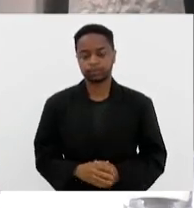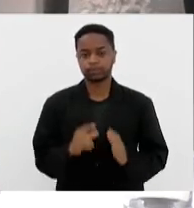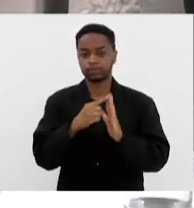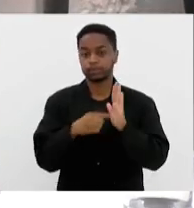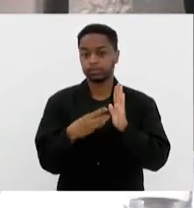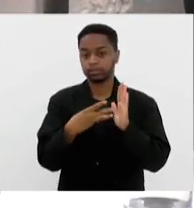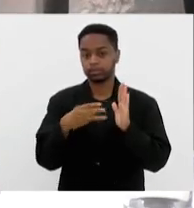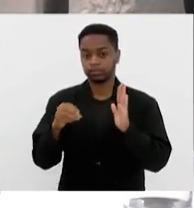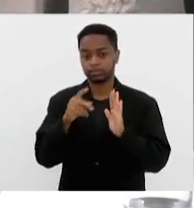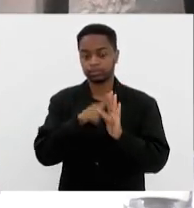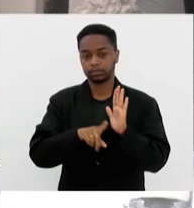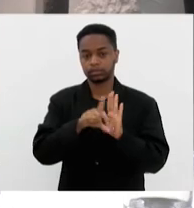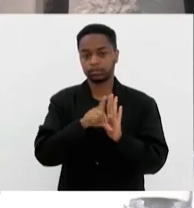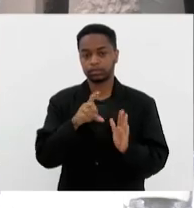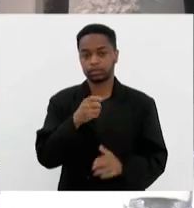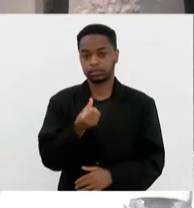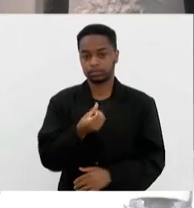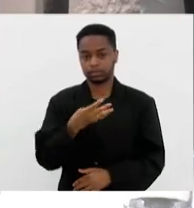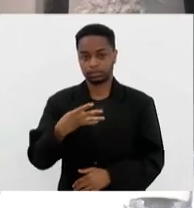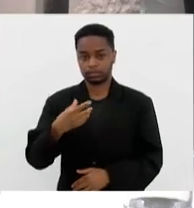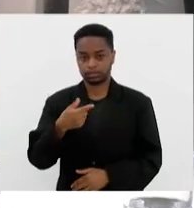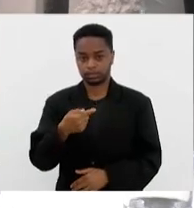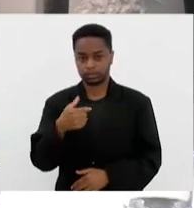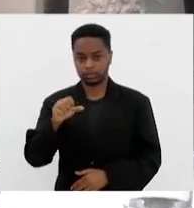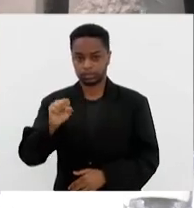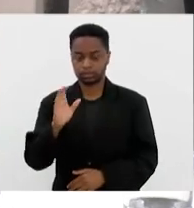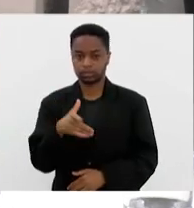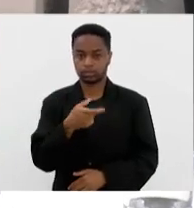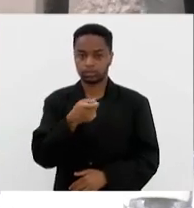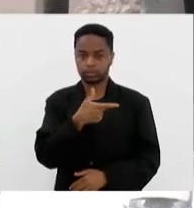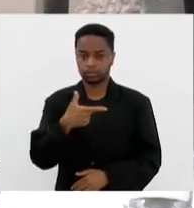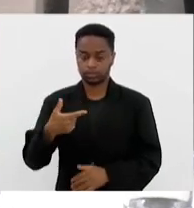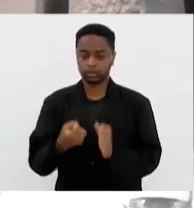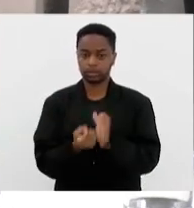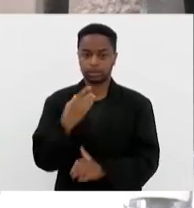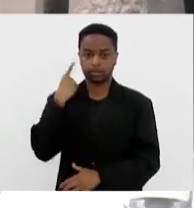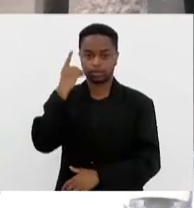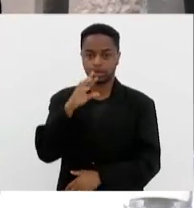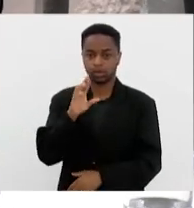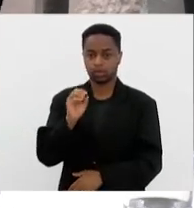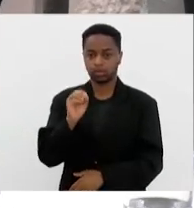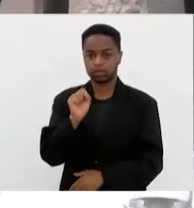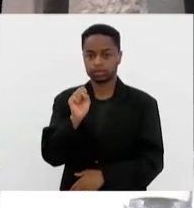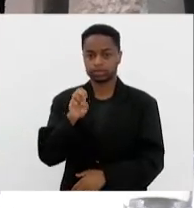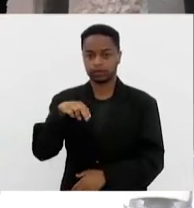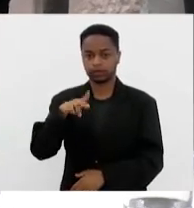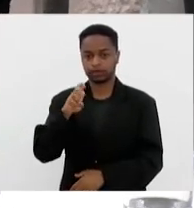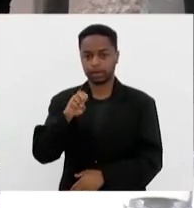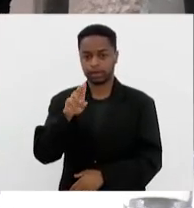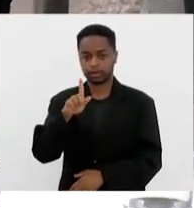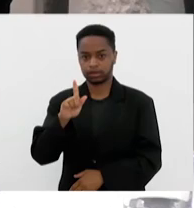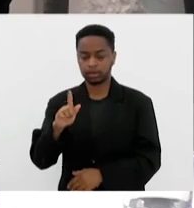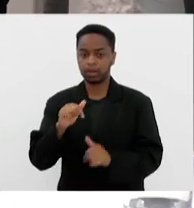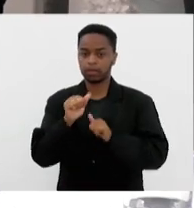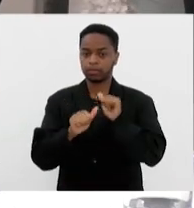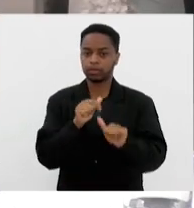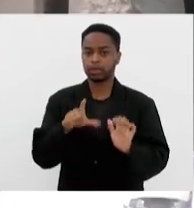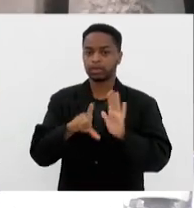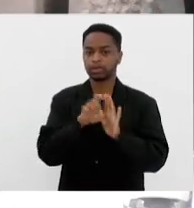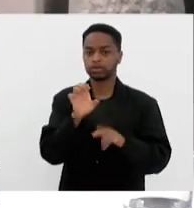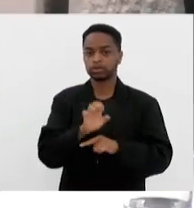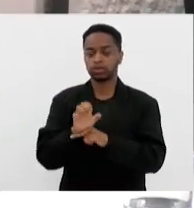pauta, o PL 6478, de 22, de autoria do deputado Rosenberg Reis, que altera a lei estadual